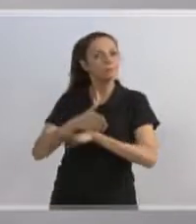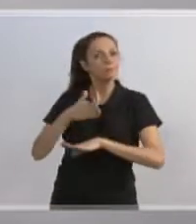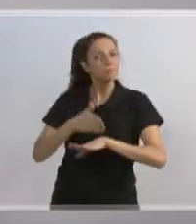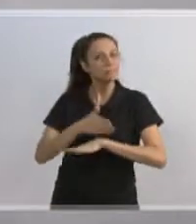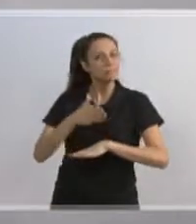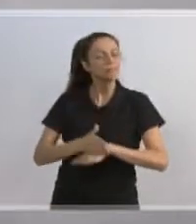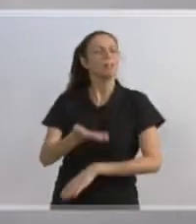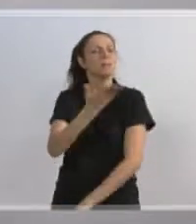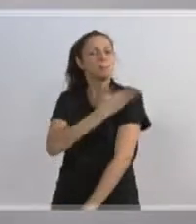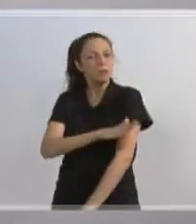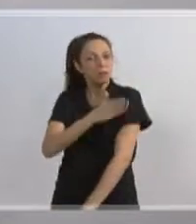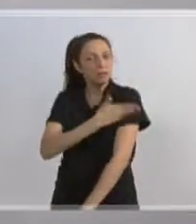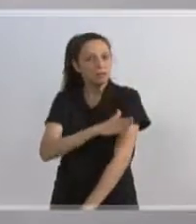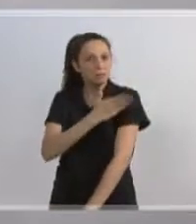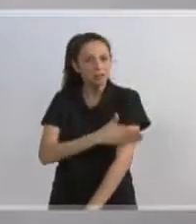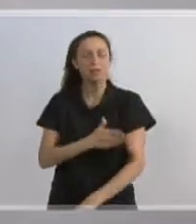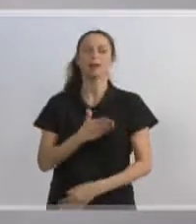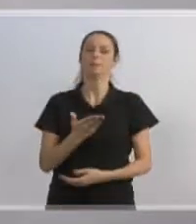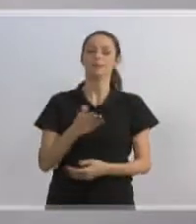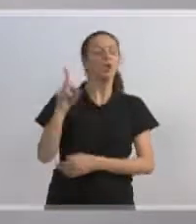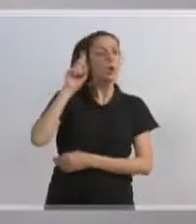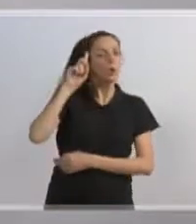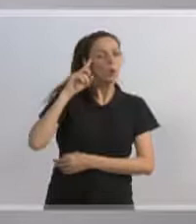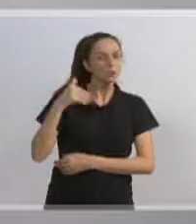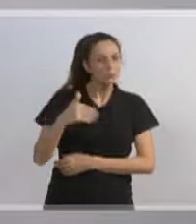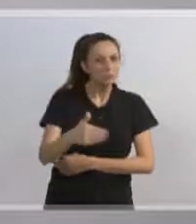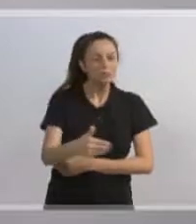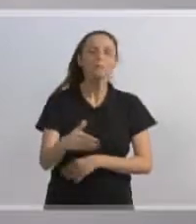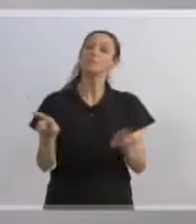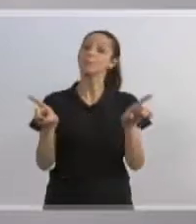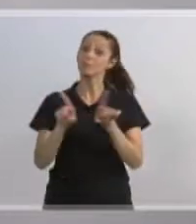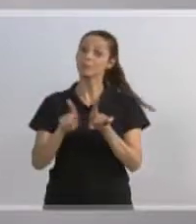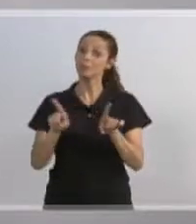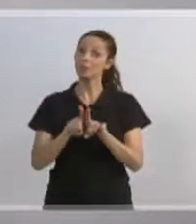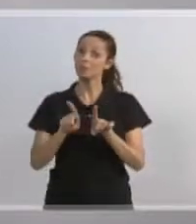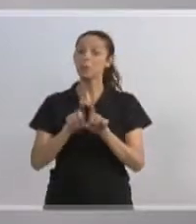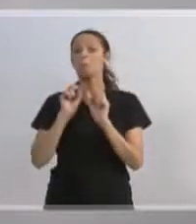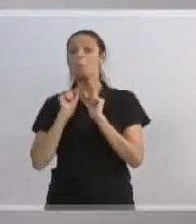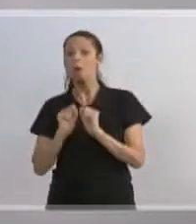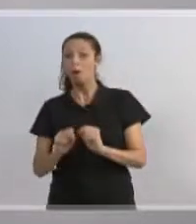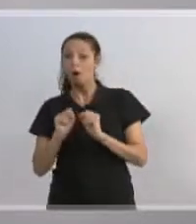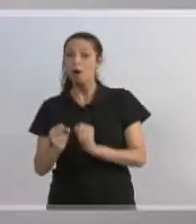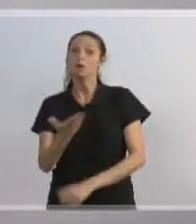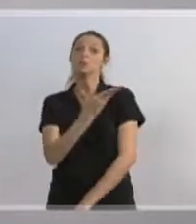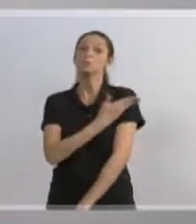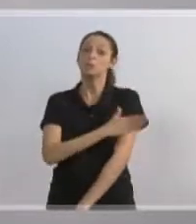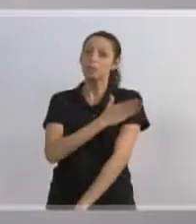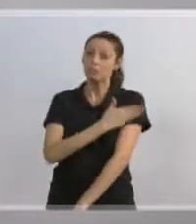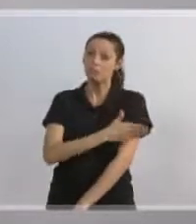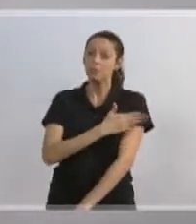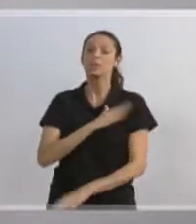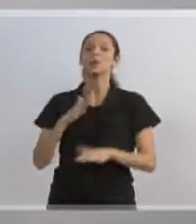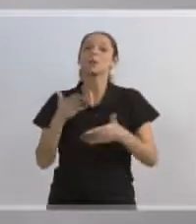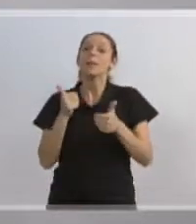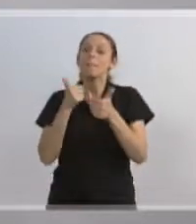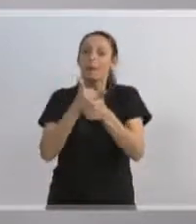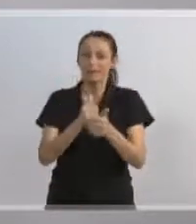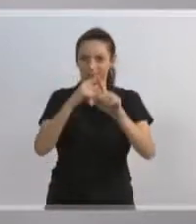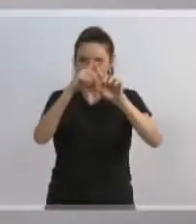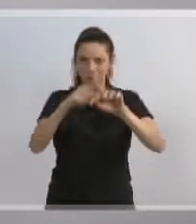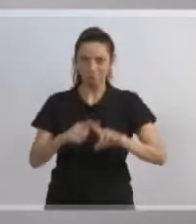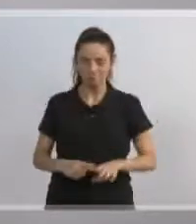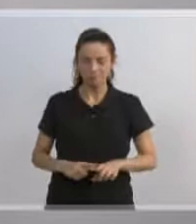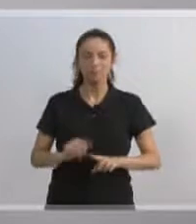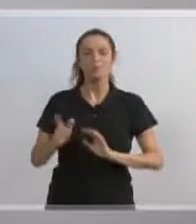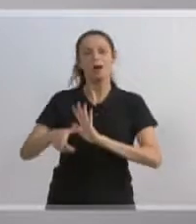suas não só seus treinamentos diários, rotineiros, mas também fazer seus treinamentos de ponta, que nem muito bem